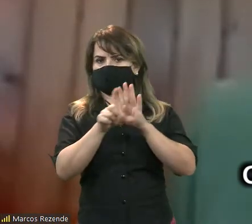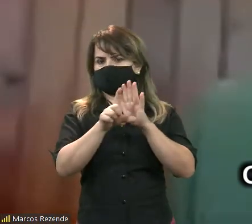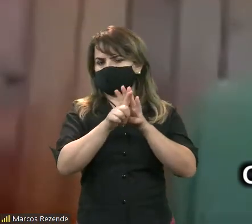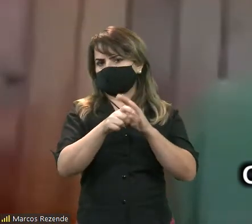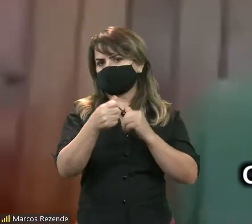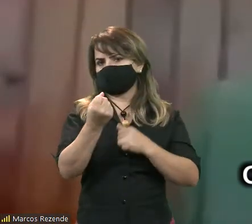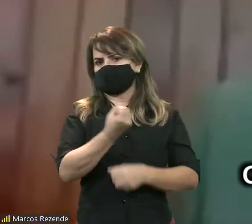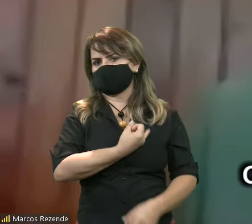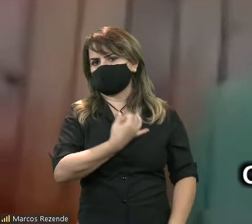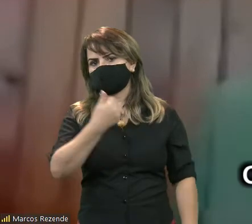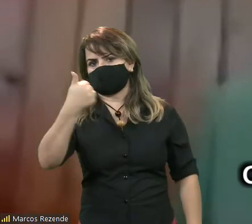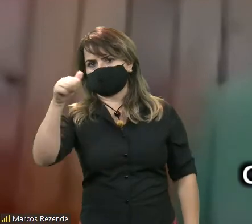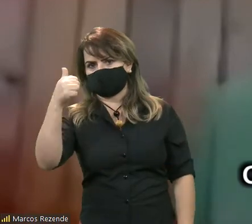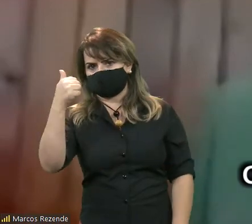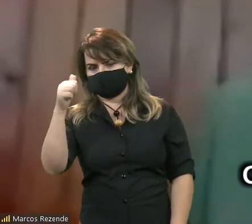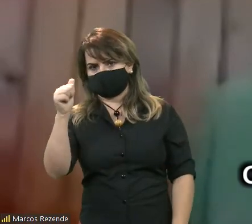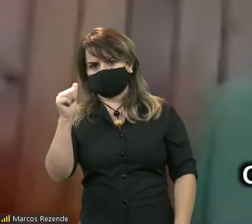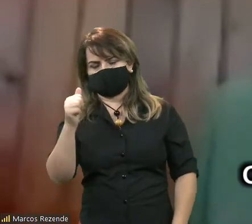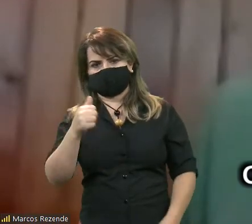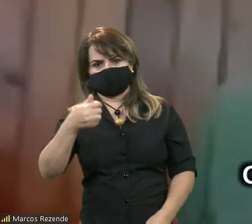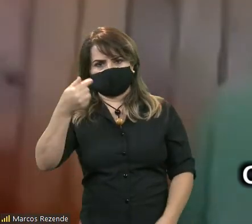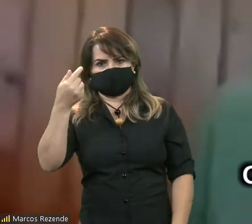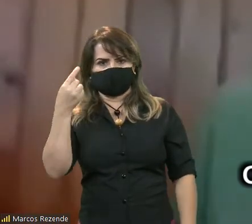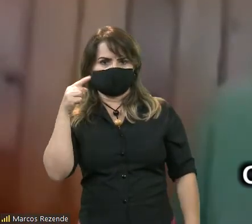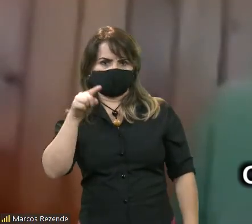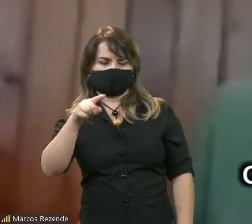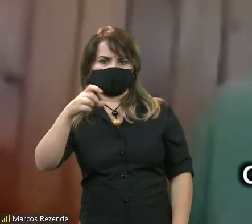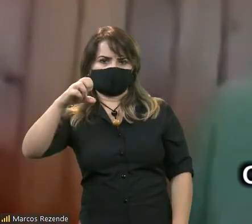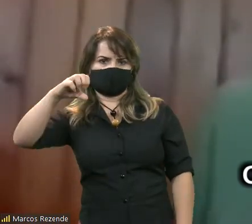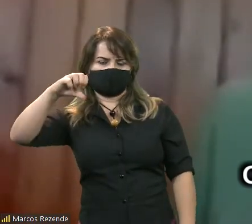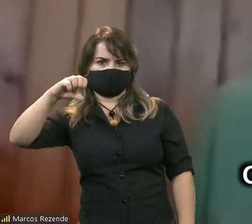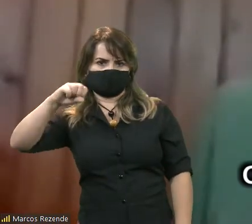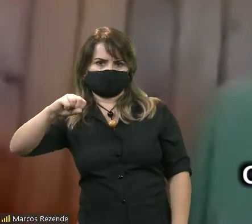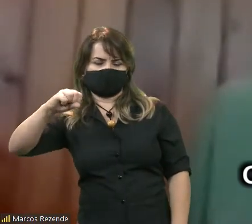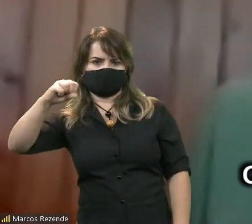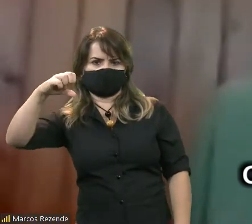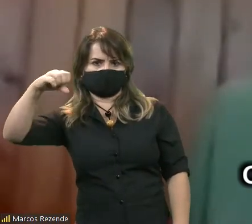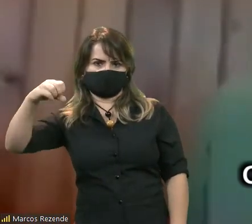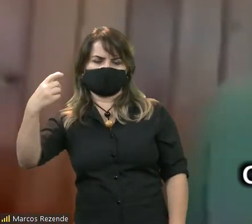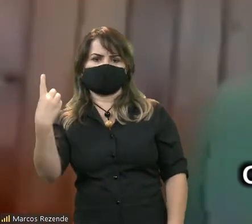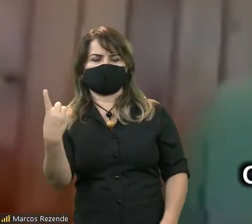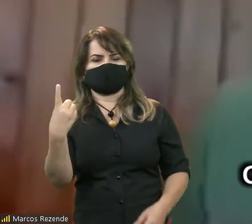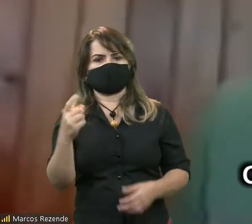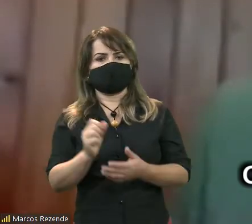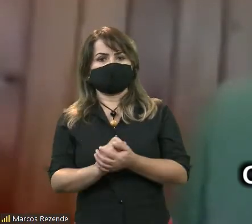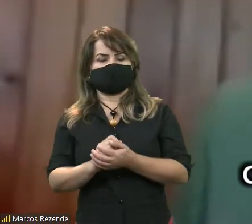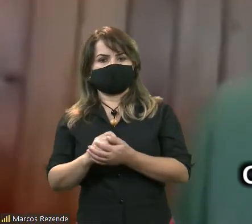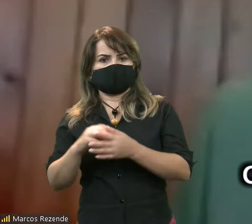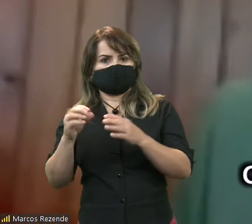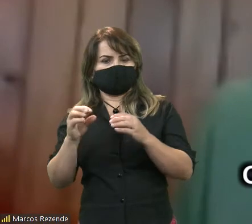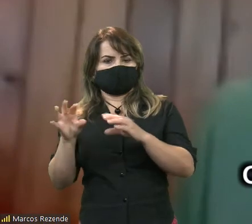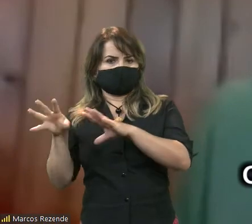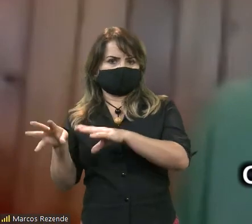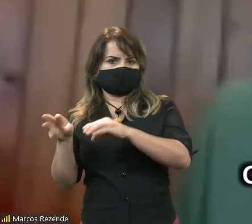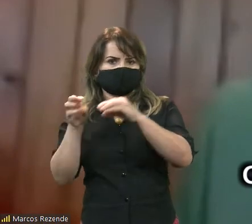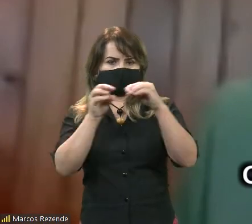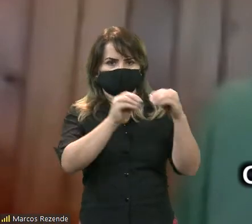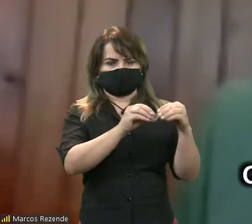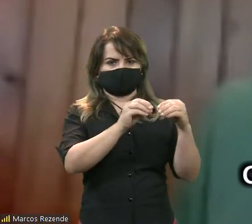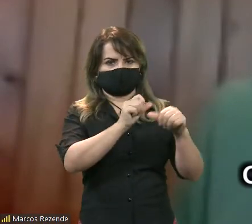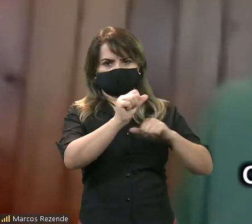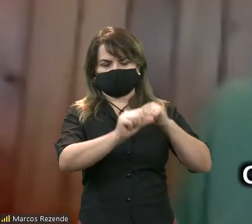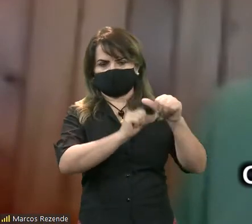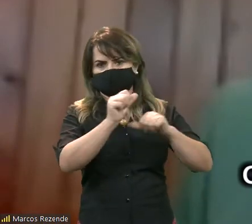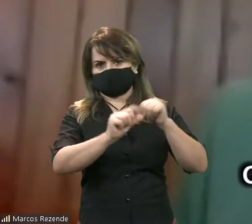1991, transferindo para a Secretaria Municipal da Fazenda as unidades Divisão de Fiscalização de